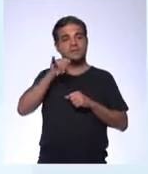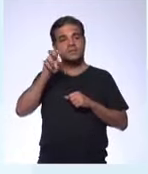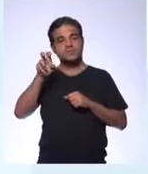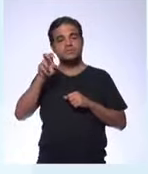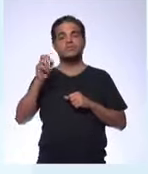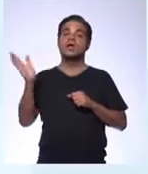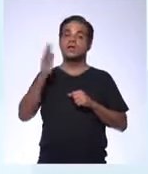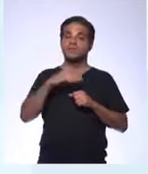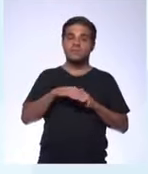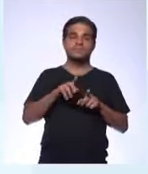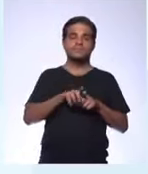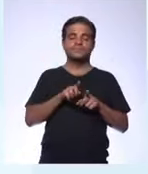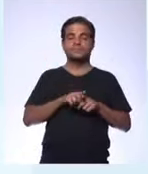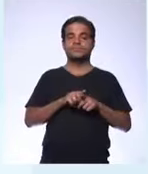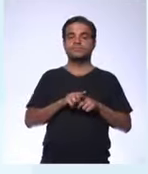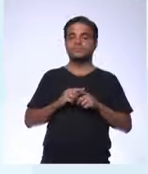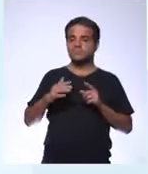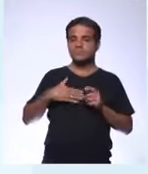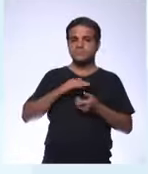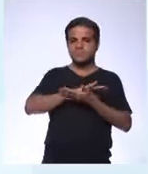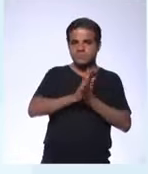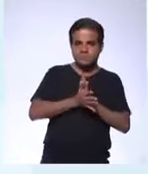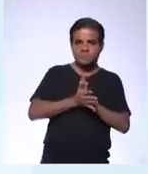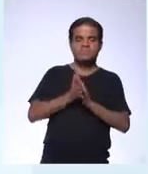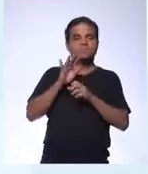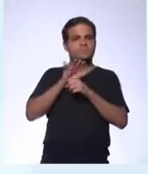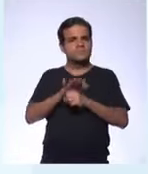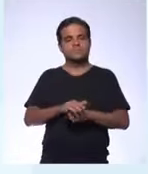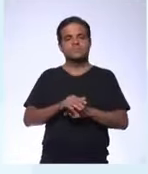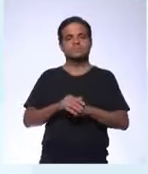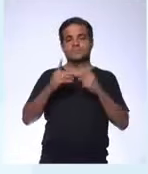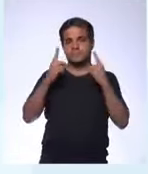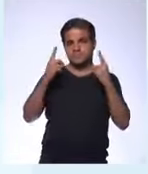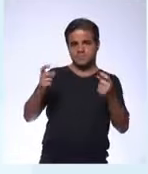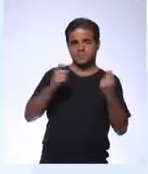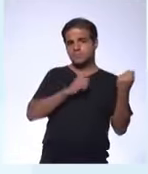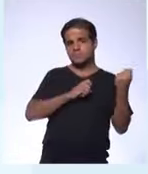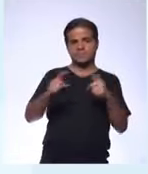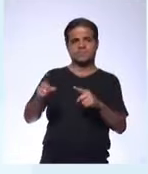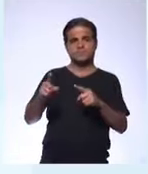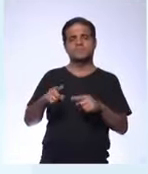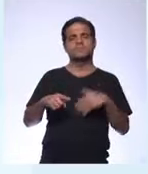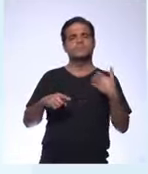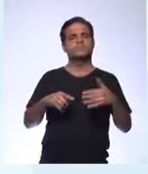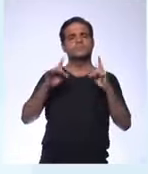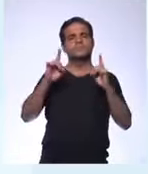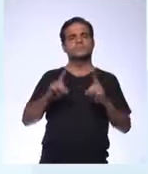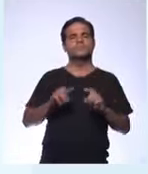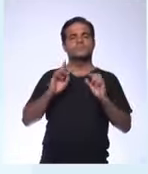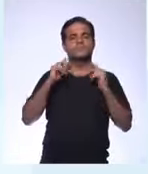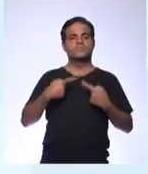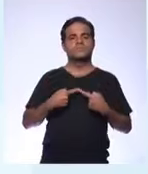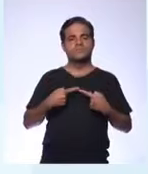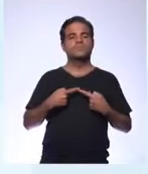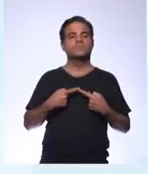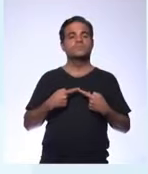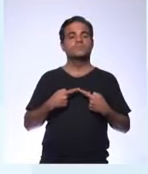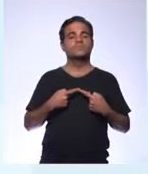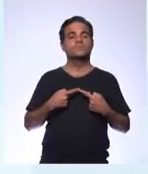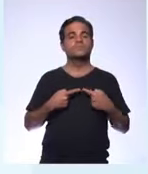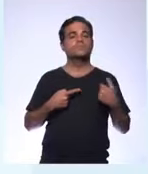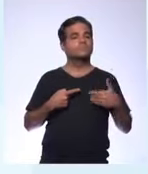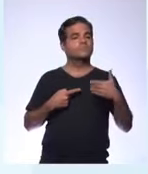aí vem ali as supressões de direitos, vem as violações contra dos direitos humanos, né?